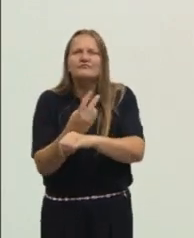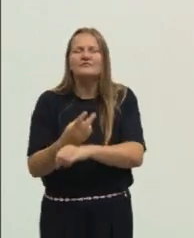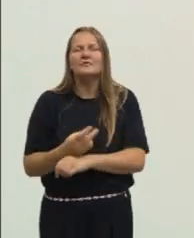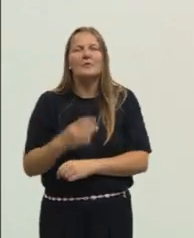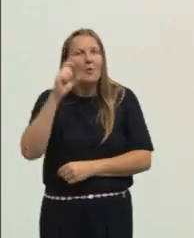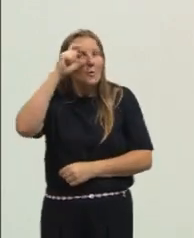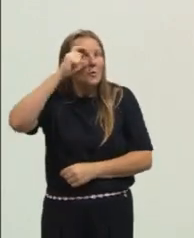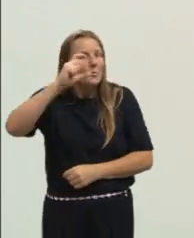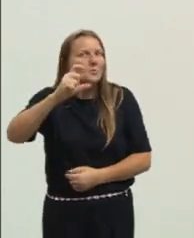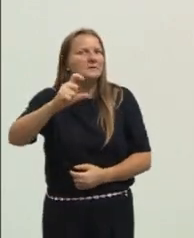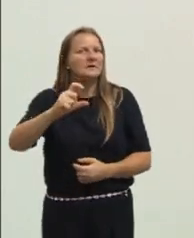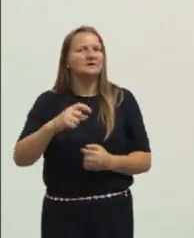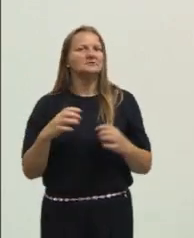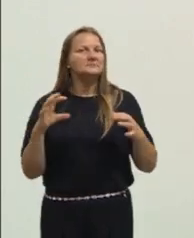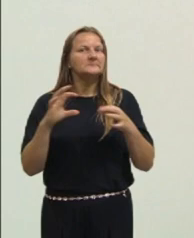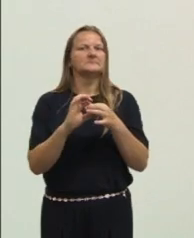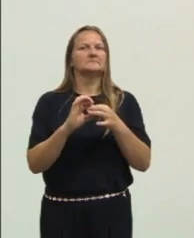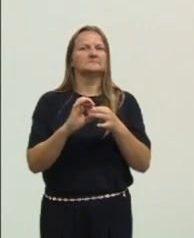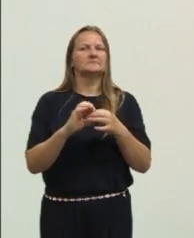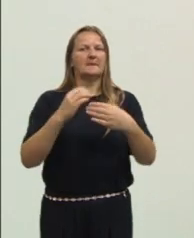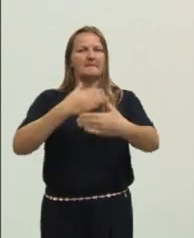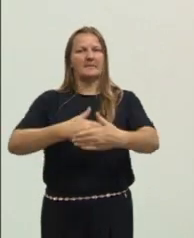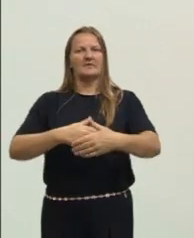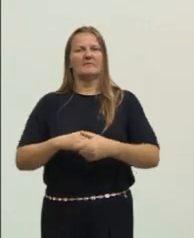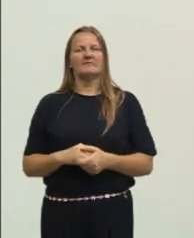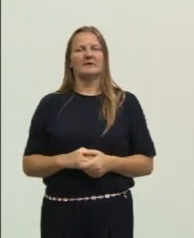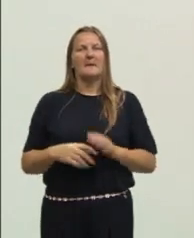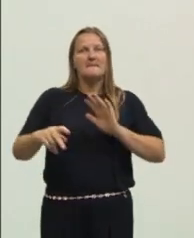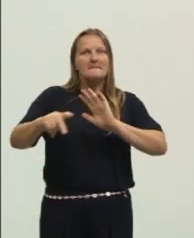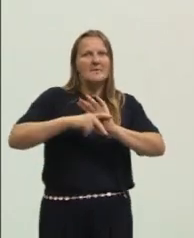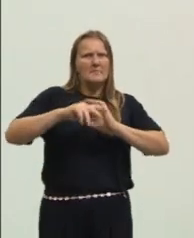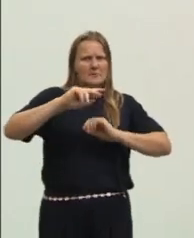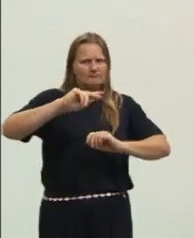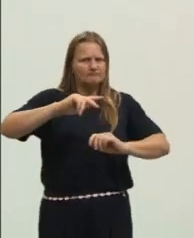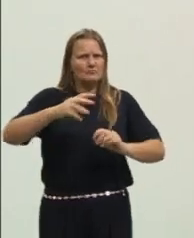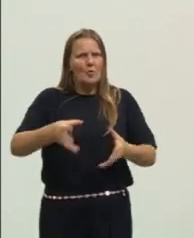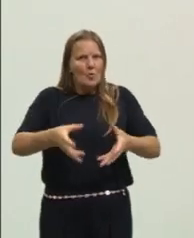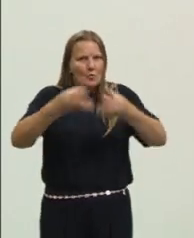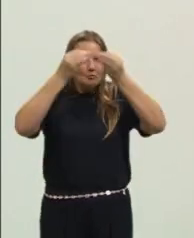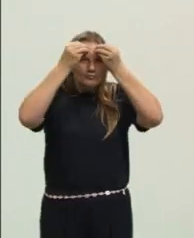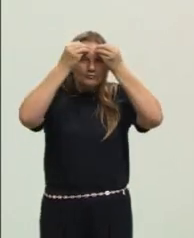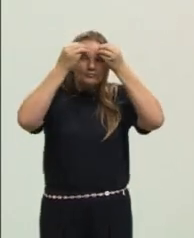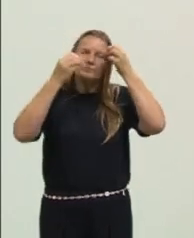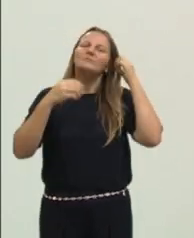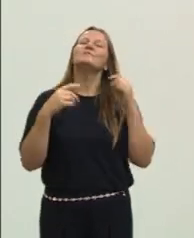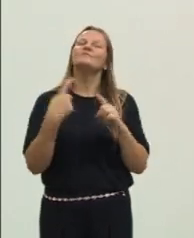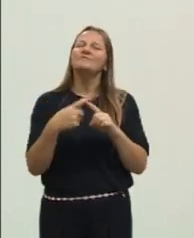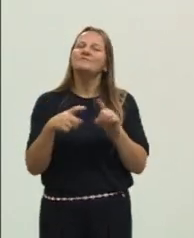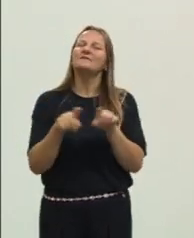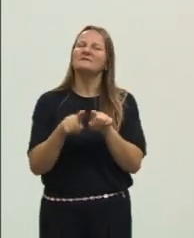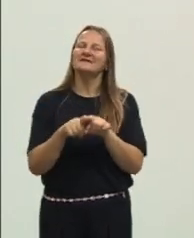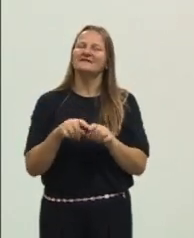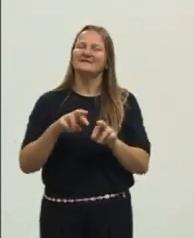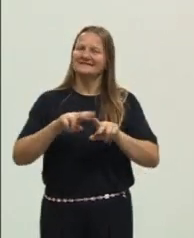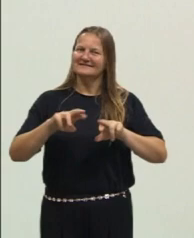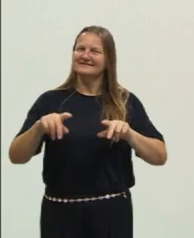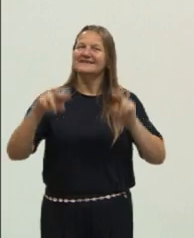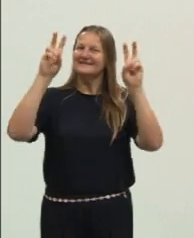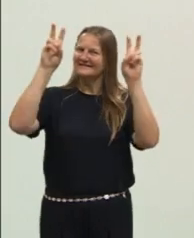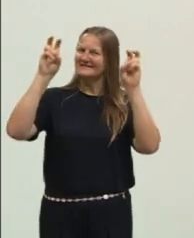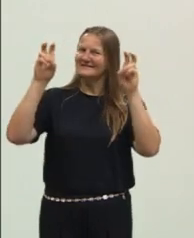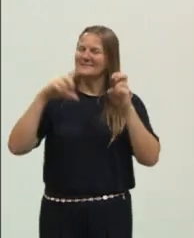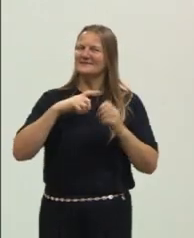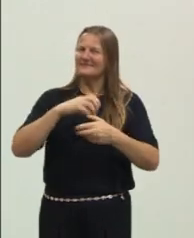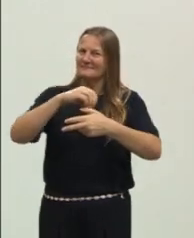curiosidade em buscar esses temas e se apropriado dos temas e você pode observar que muito Muitas dessas temáticas